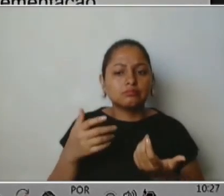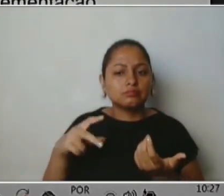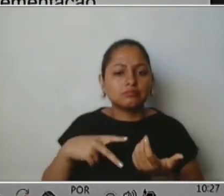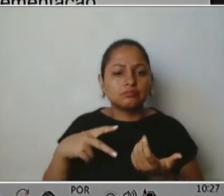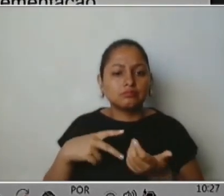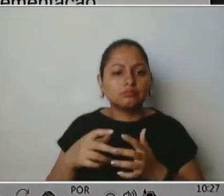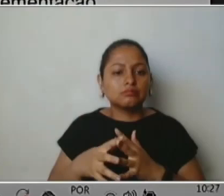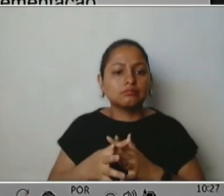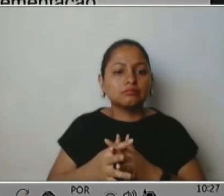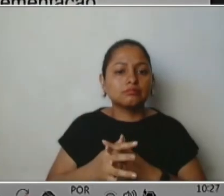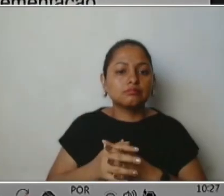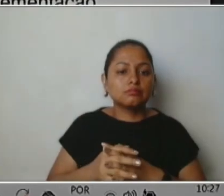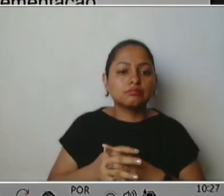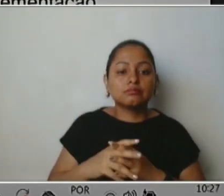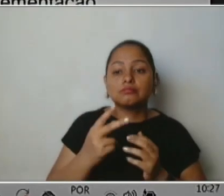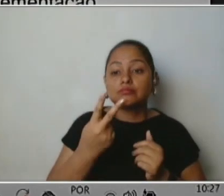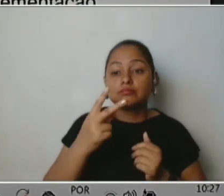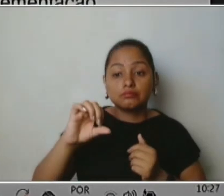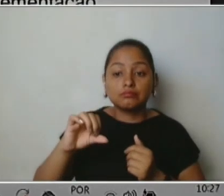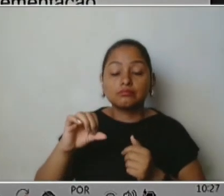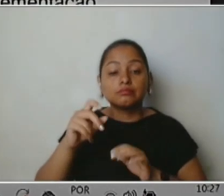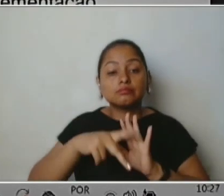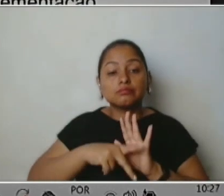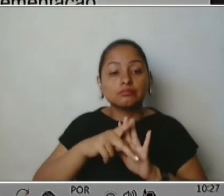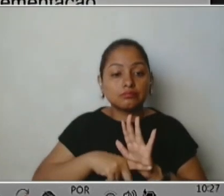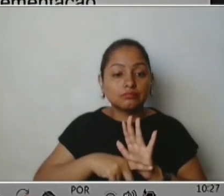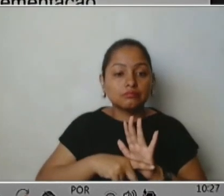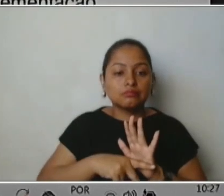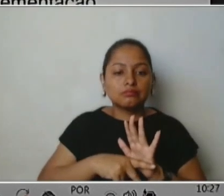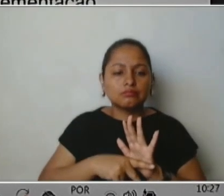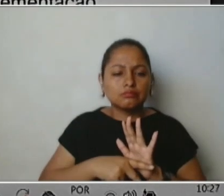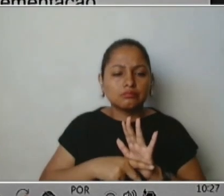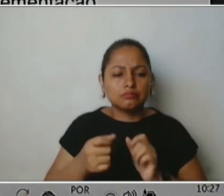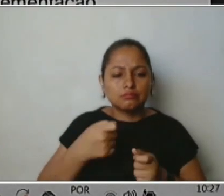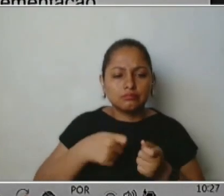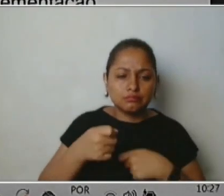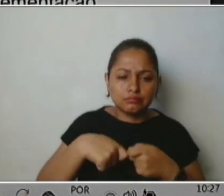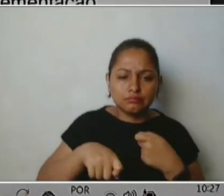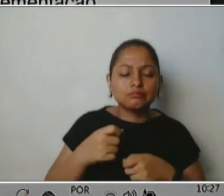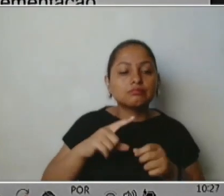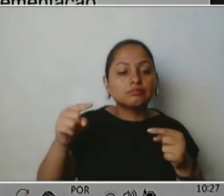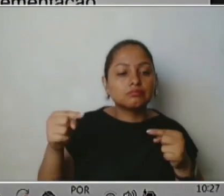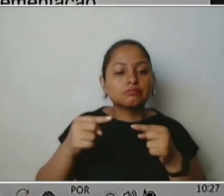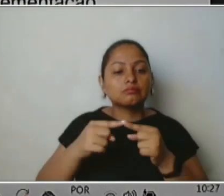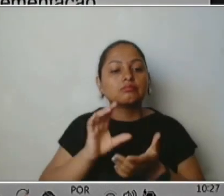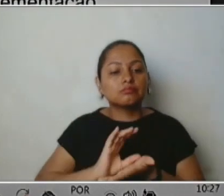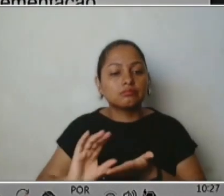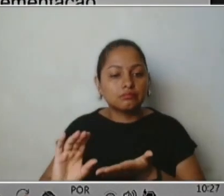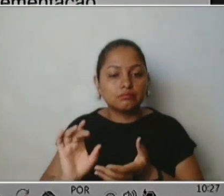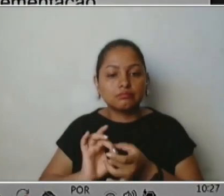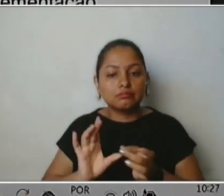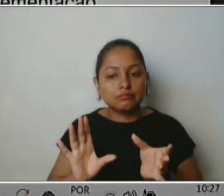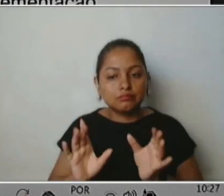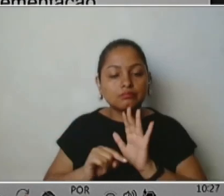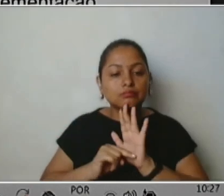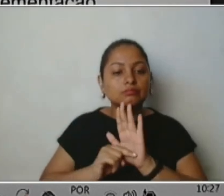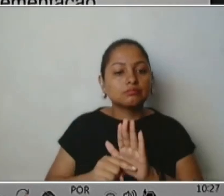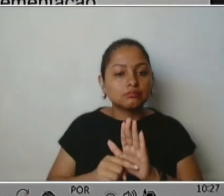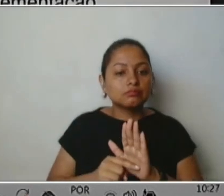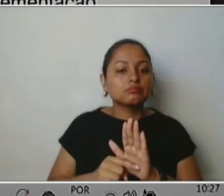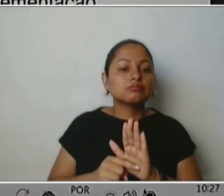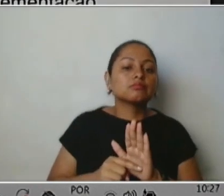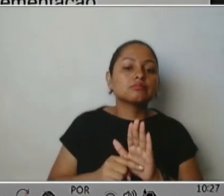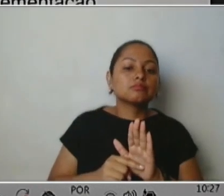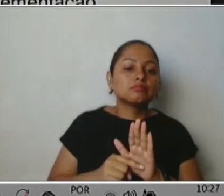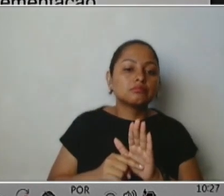Artigo 29. O projeto de lei orçamentário poderá contemplar recursos para a concessão de auxílios, doações, contribuições,